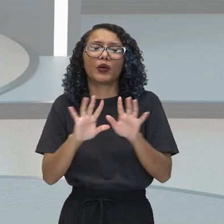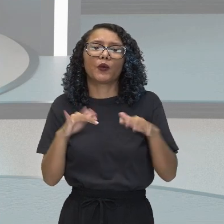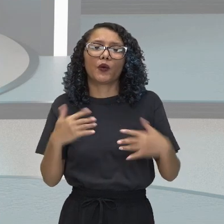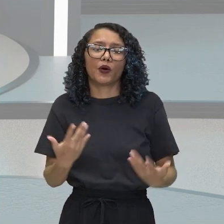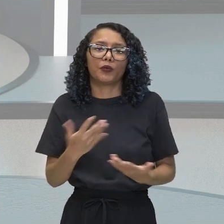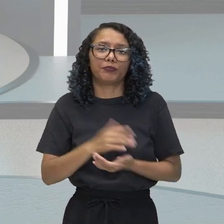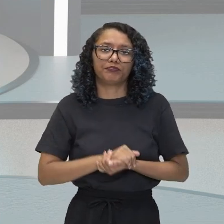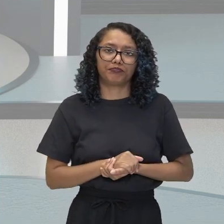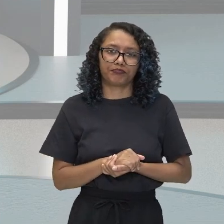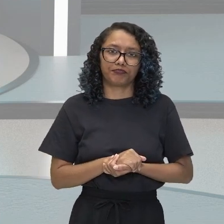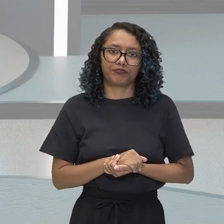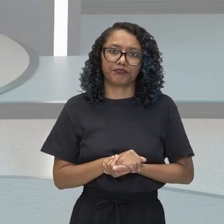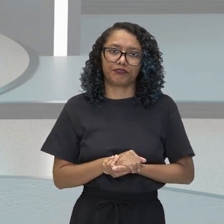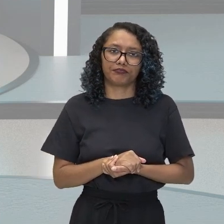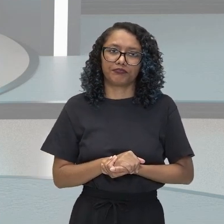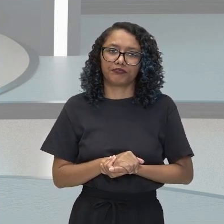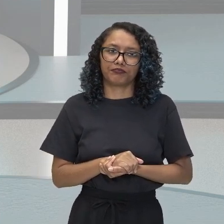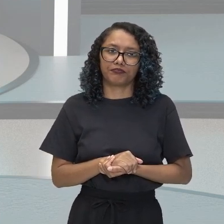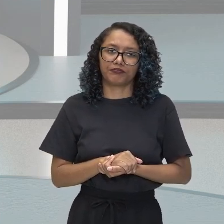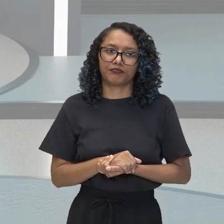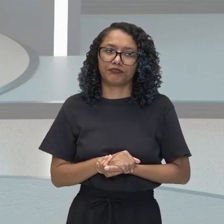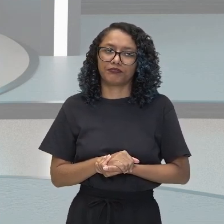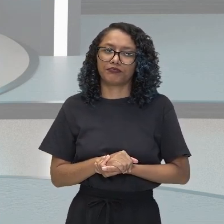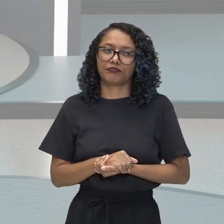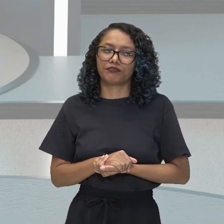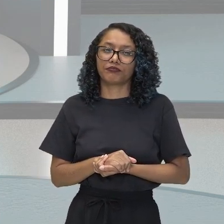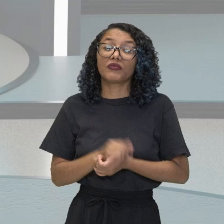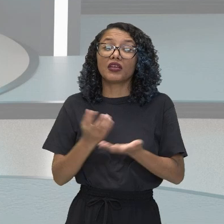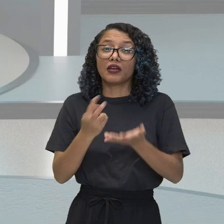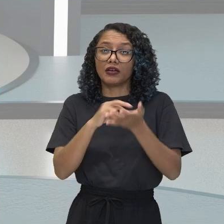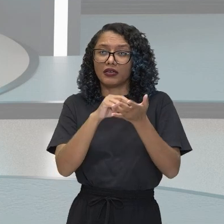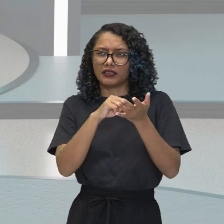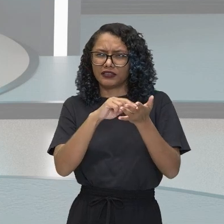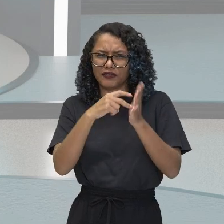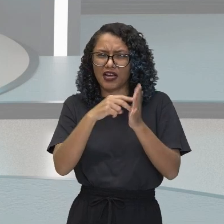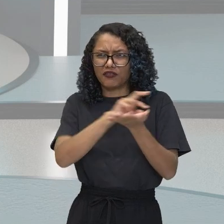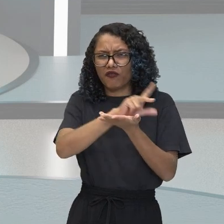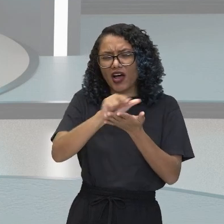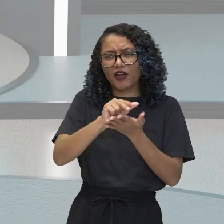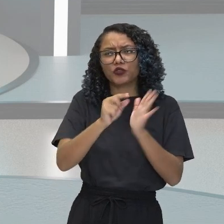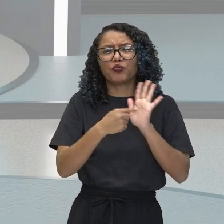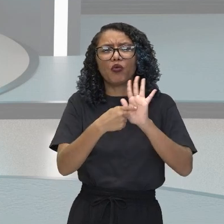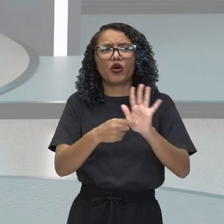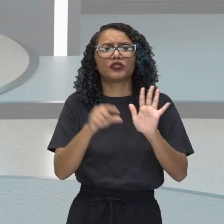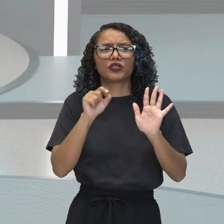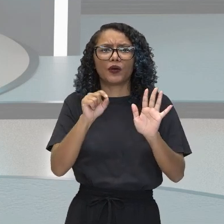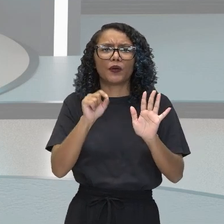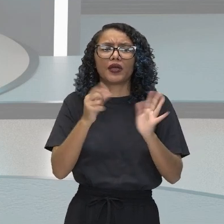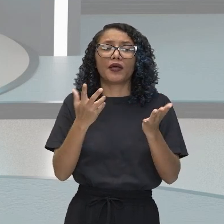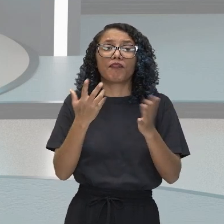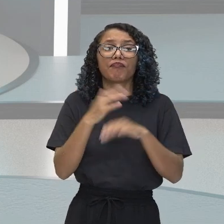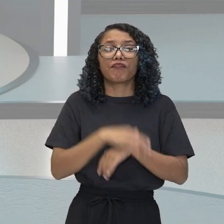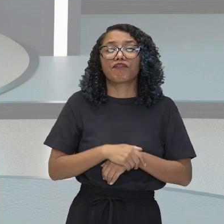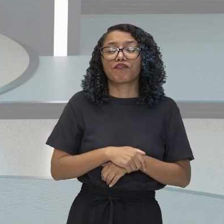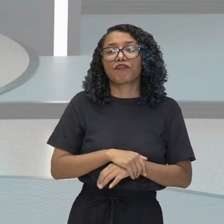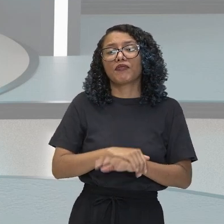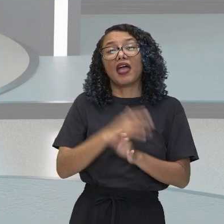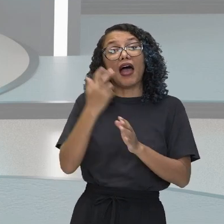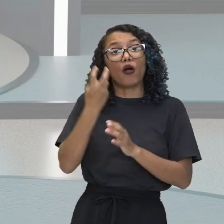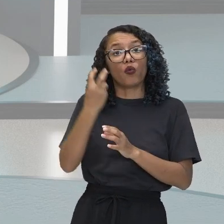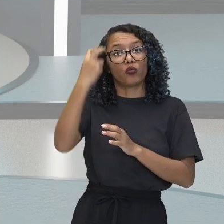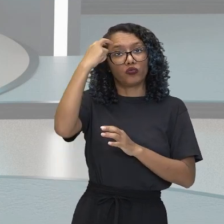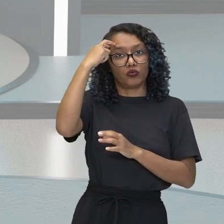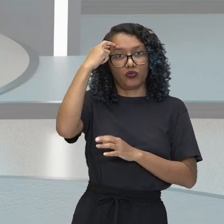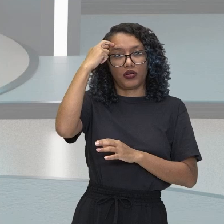essas atribuições mostram também o reflexo da nossa cultura. Ou seja, toda marca que